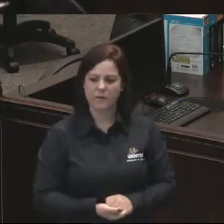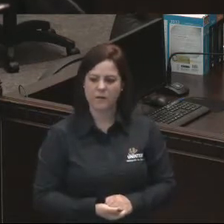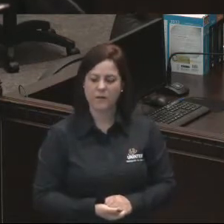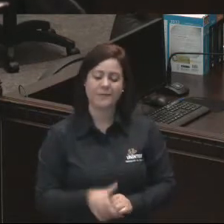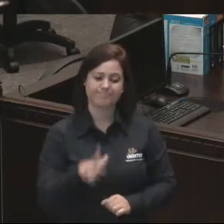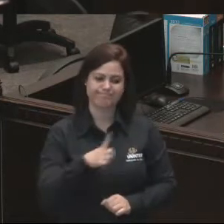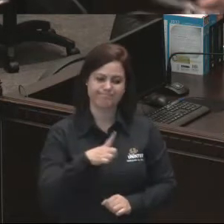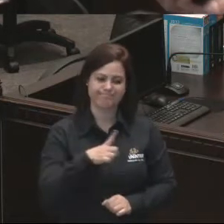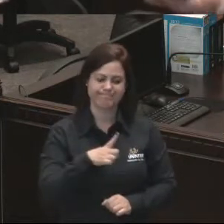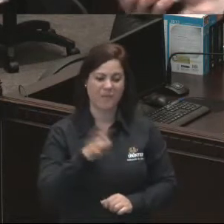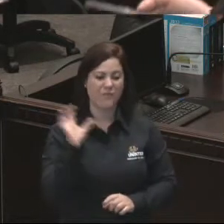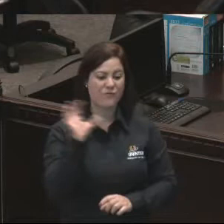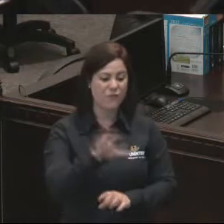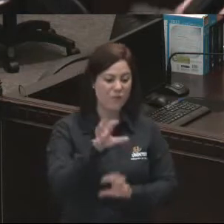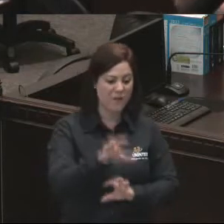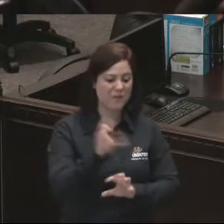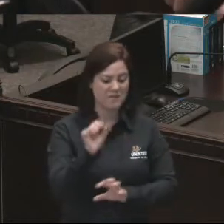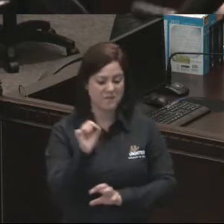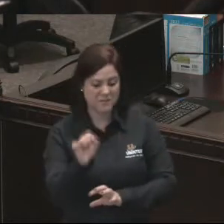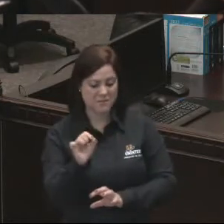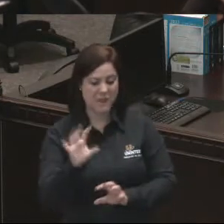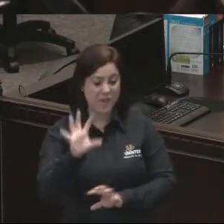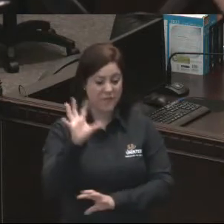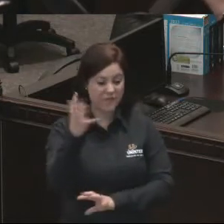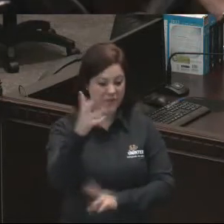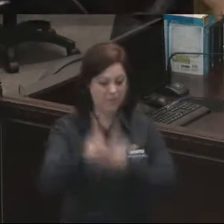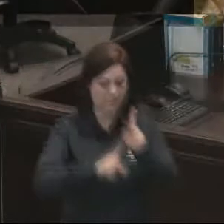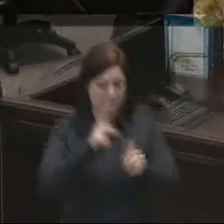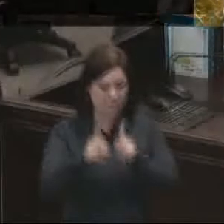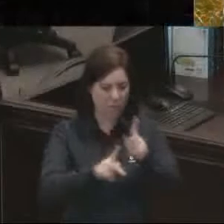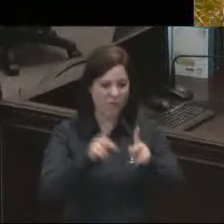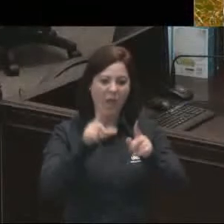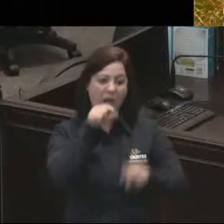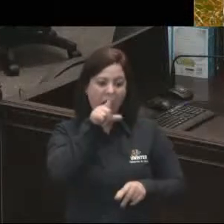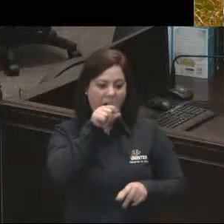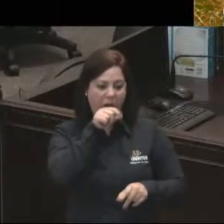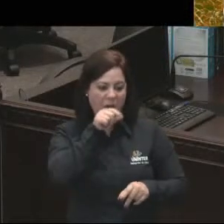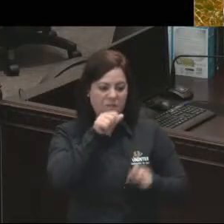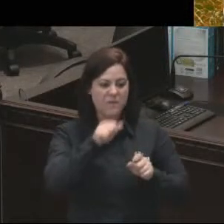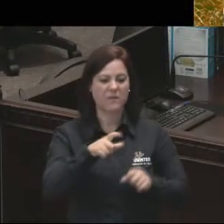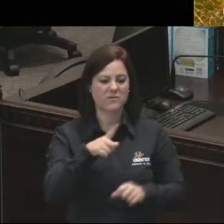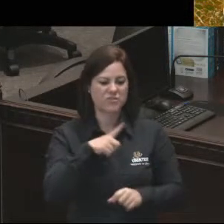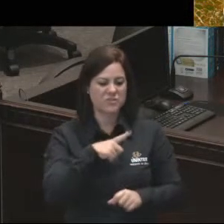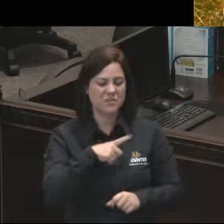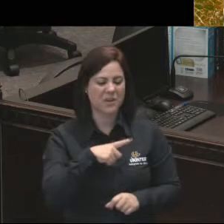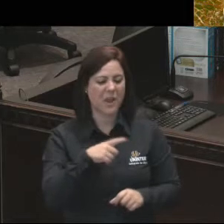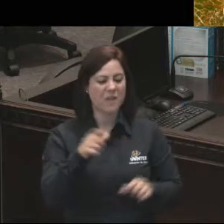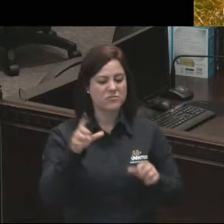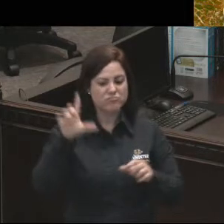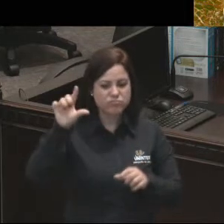essa relação do efeito populacional das aves, que estavam praticamente em